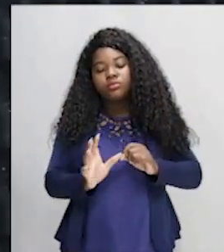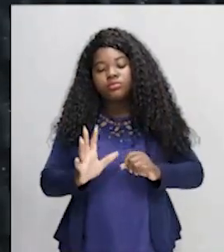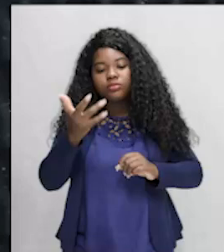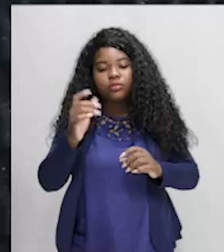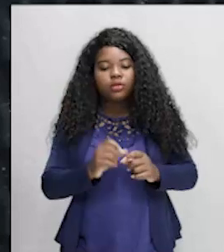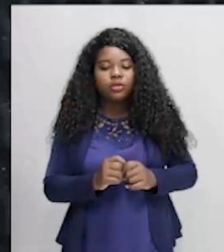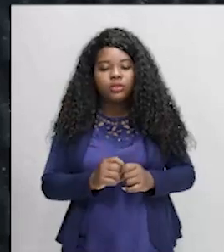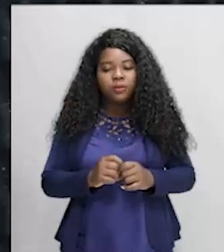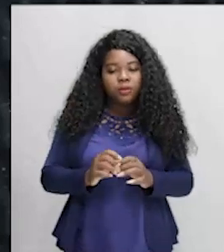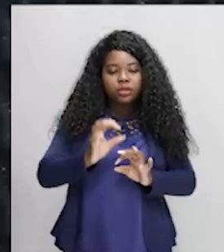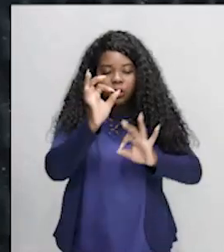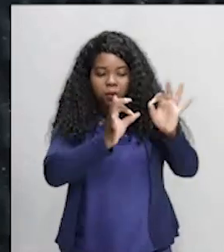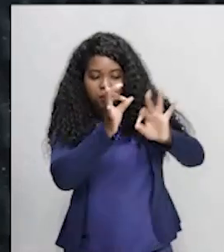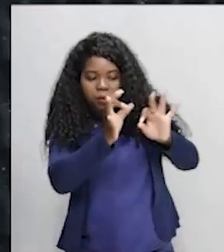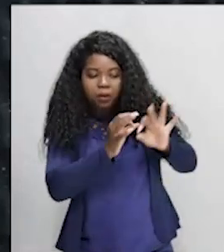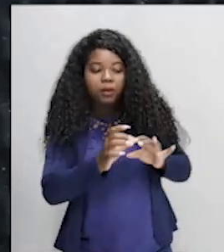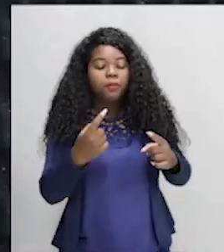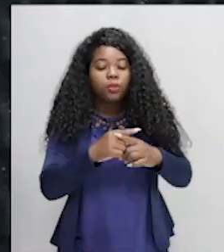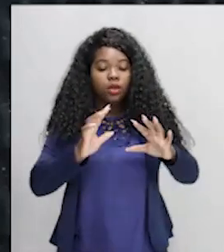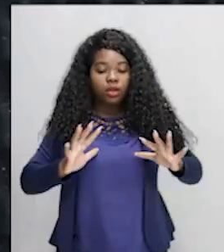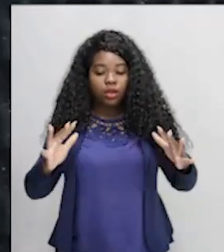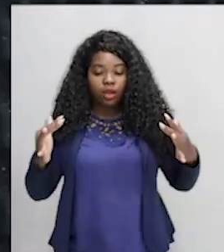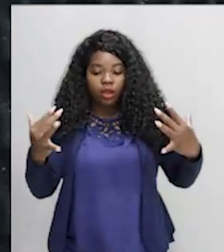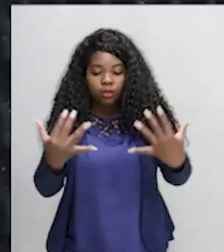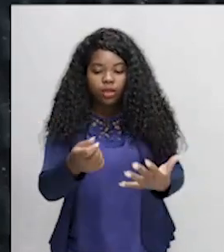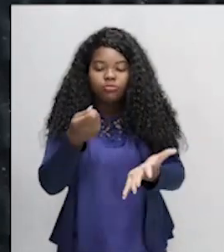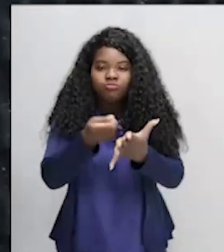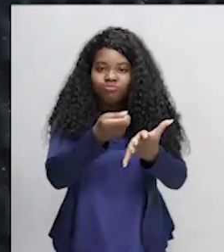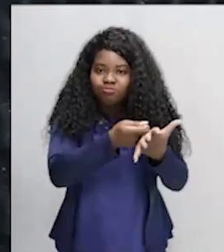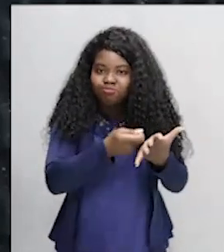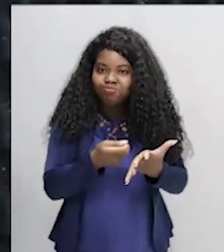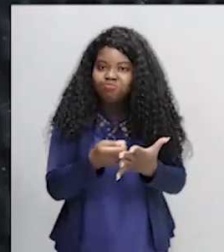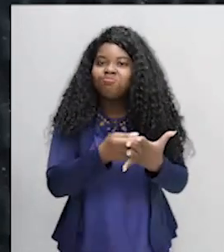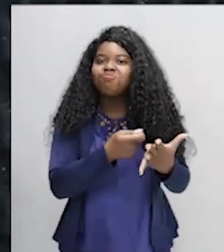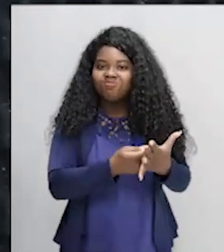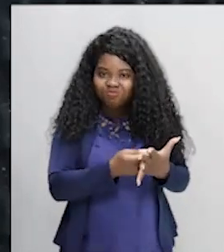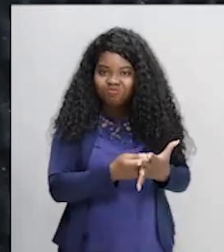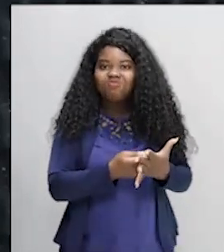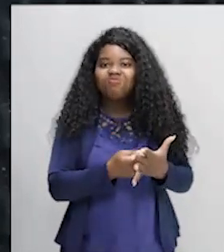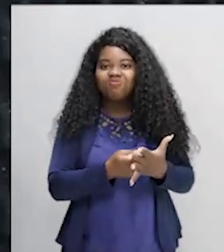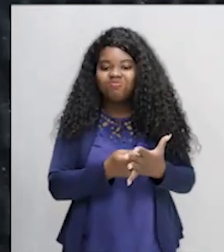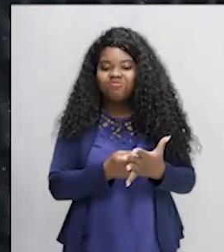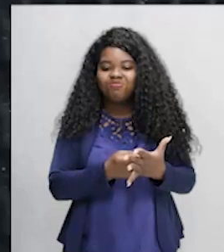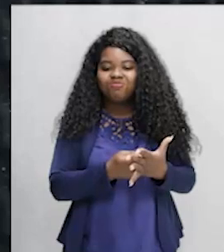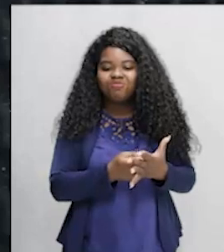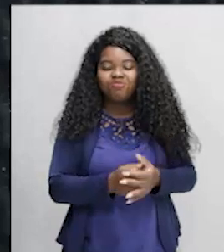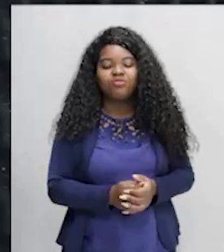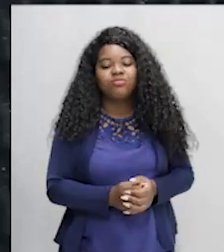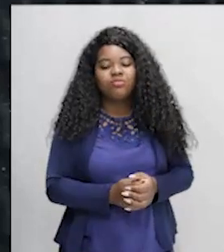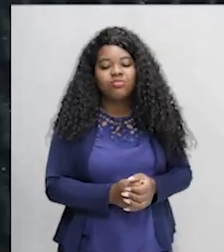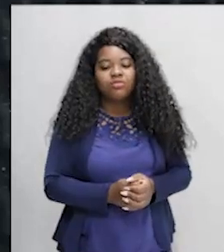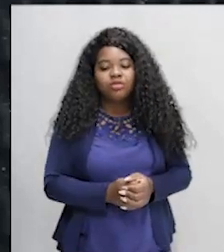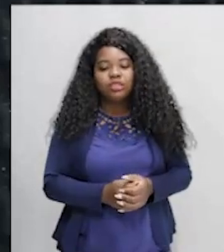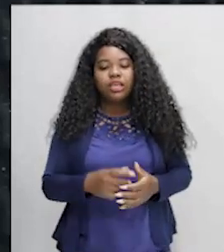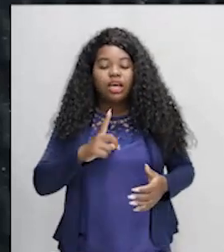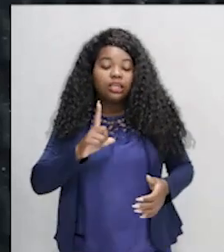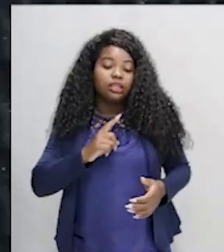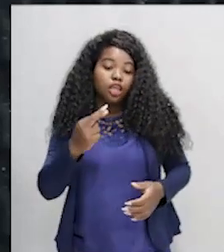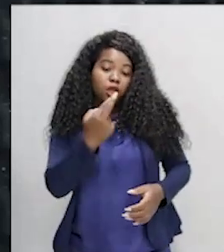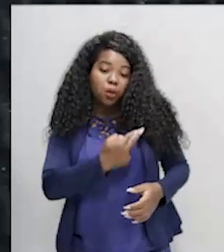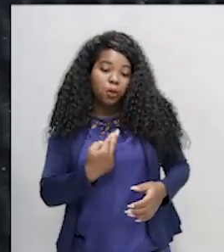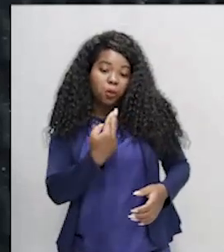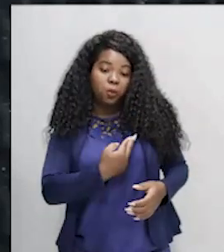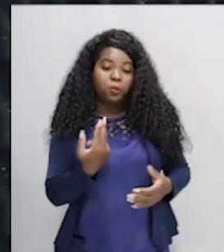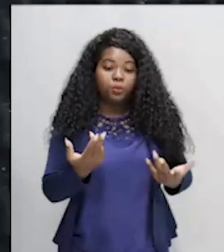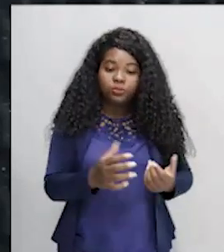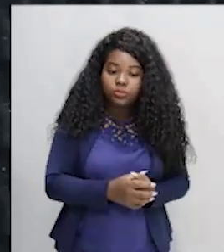a plateia ela é mais exigente, né? Teoricamente é uma plateia culta. O drama romântico, e aí vem a história da